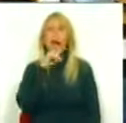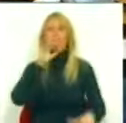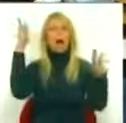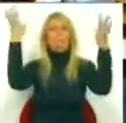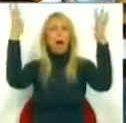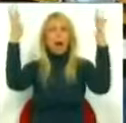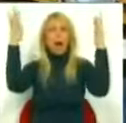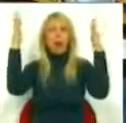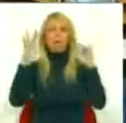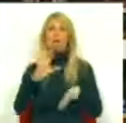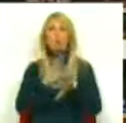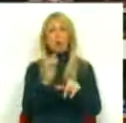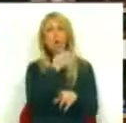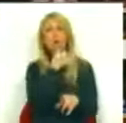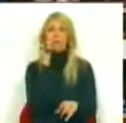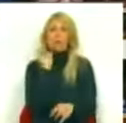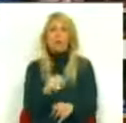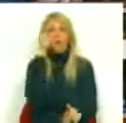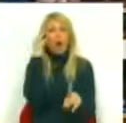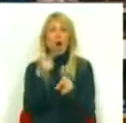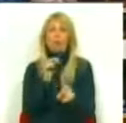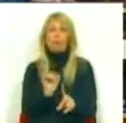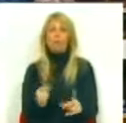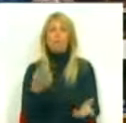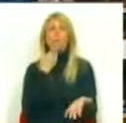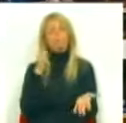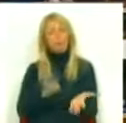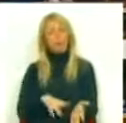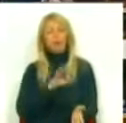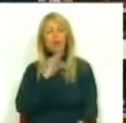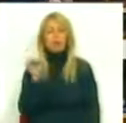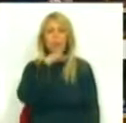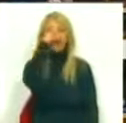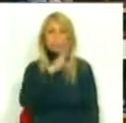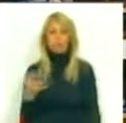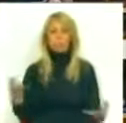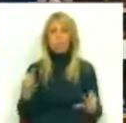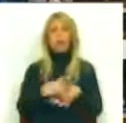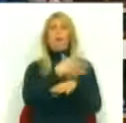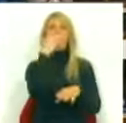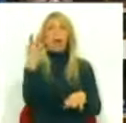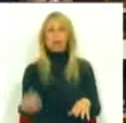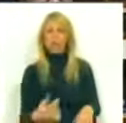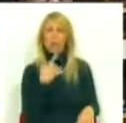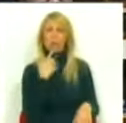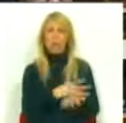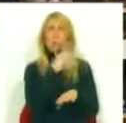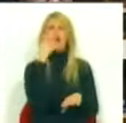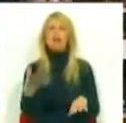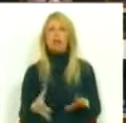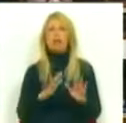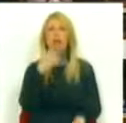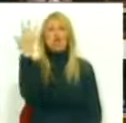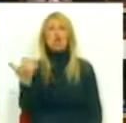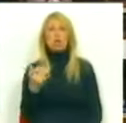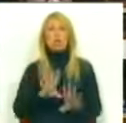e ao alcance dessa decisão. É verdade, Sr. Primeiro-Ministro, que depois, mais tarde, muito mais tarde, já no segundo